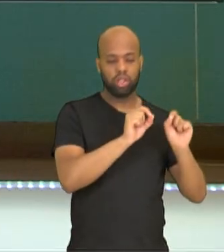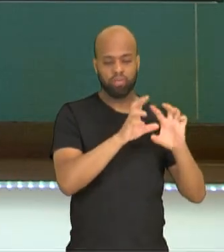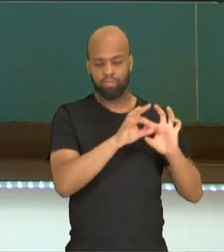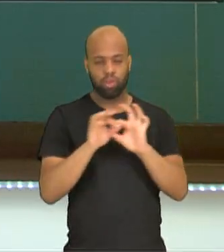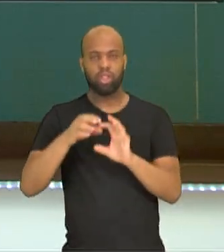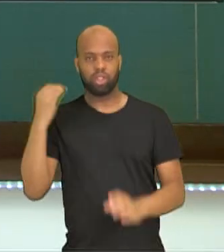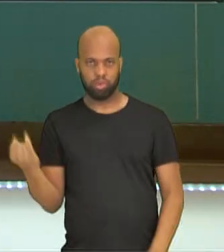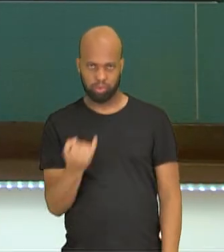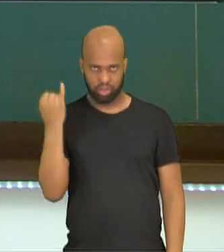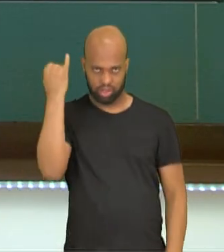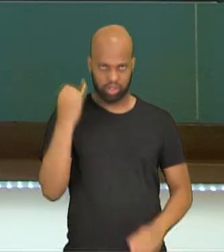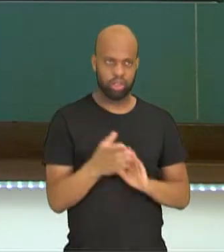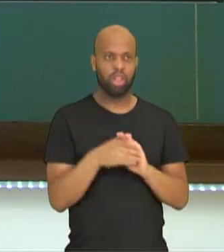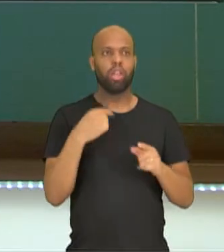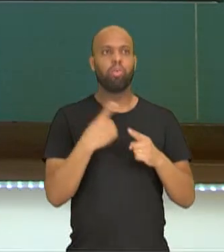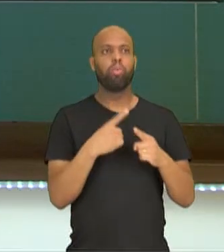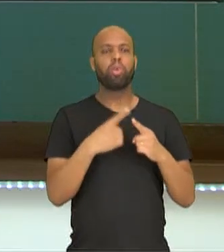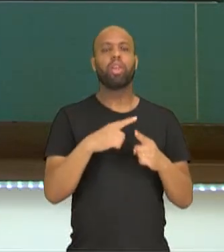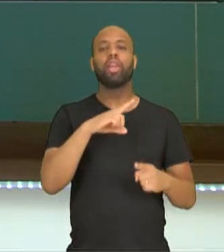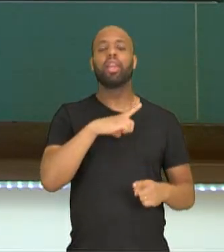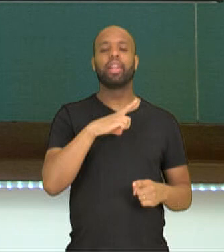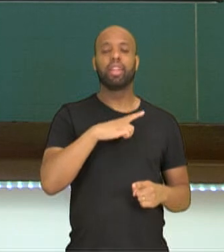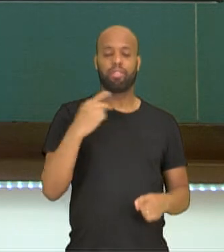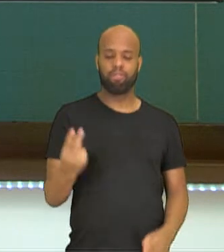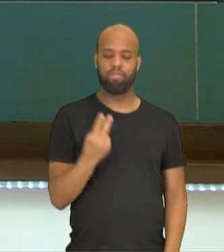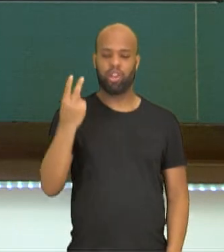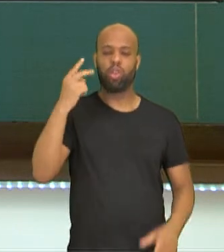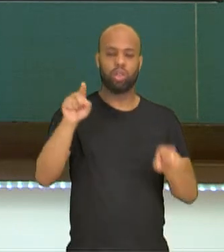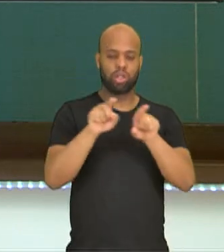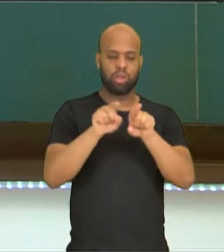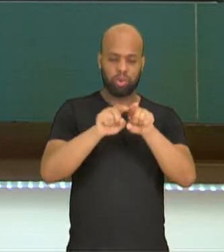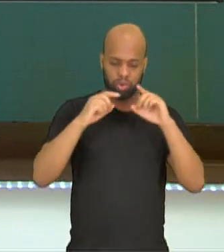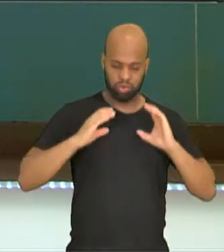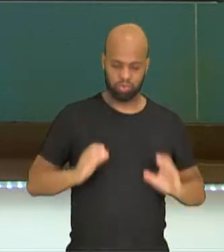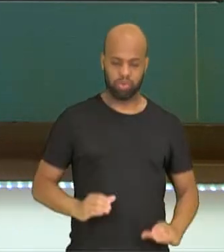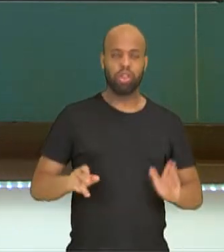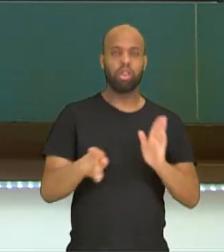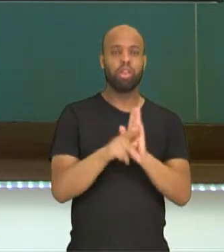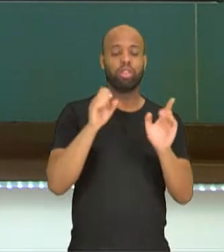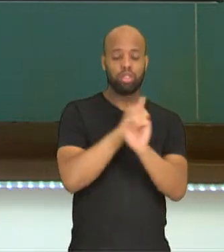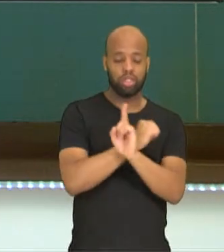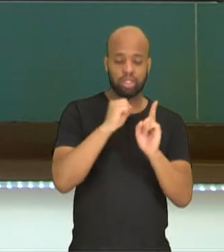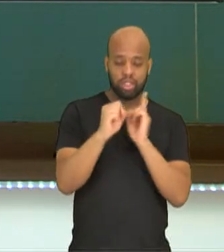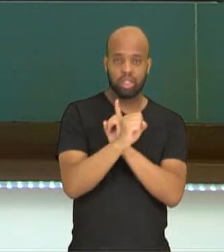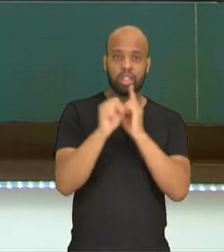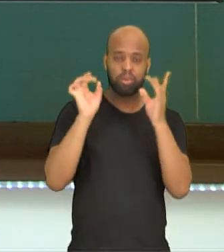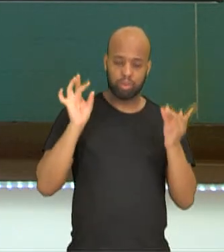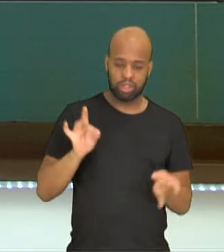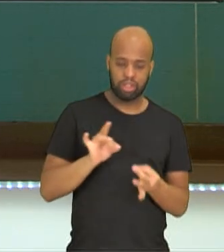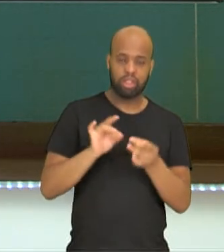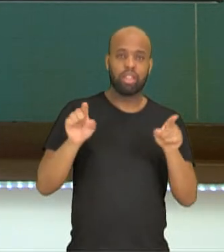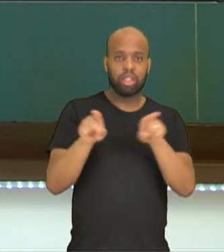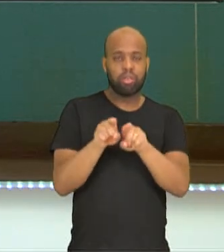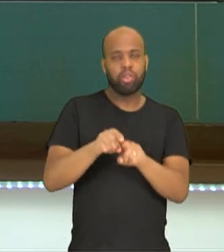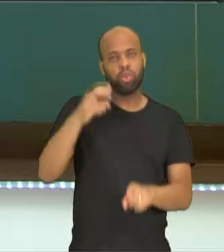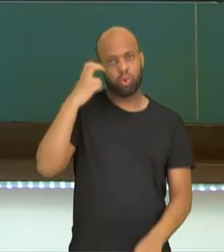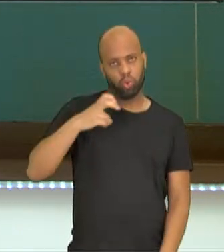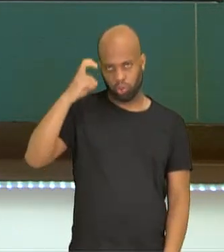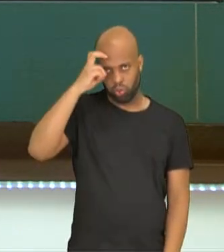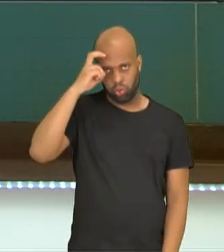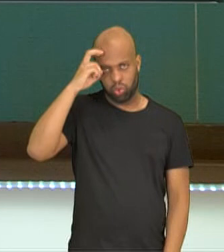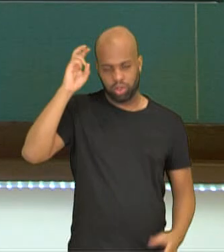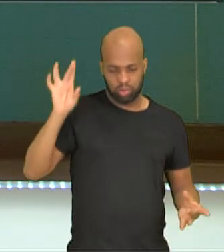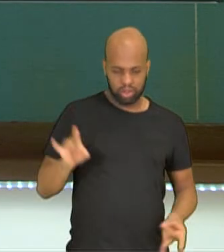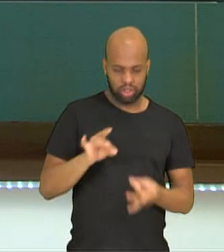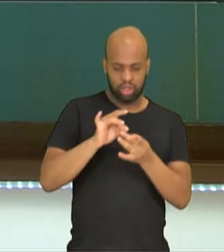brincadeira? Ela reproduz valores e comportamentos de uma sociedade específica, de uma cultura específica. Então, nós vemos